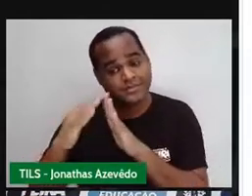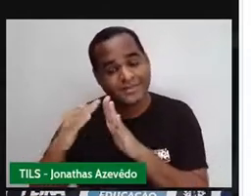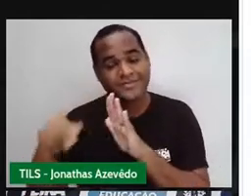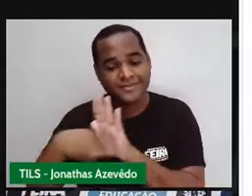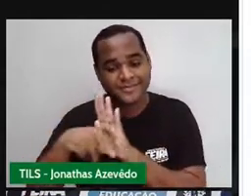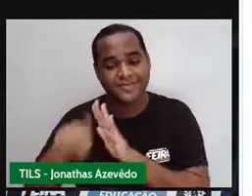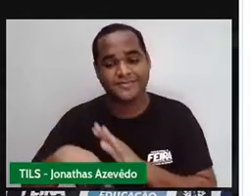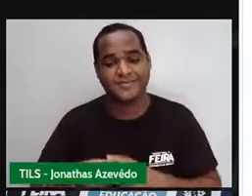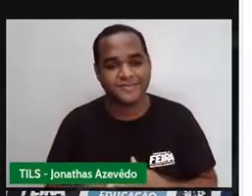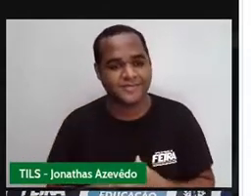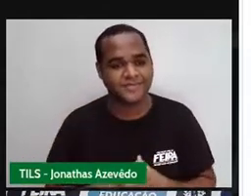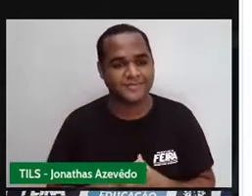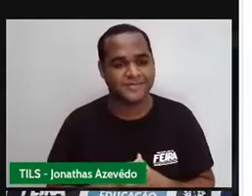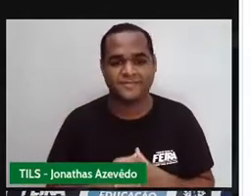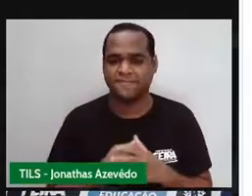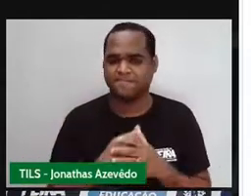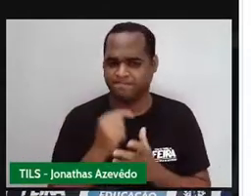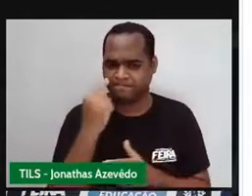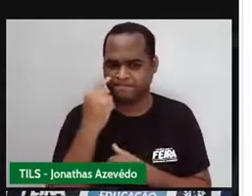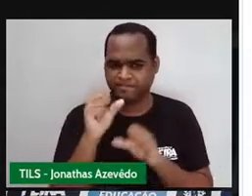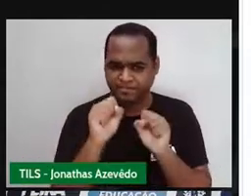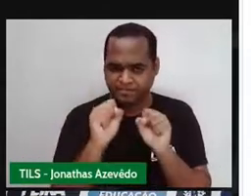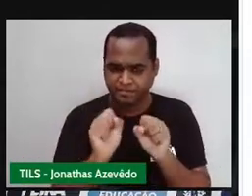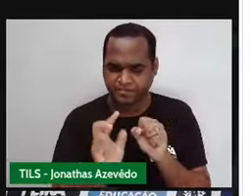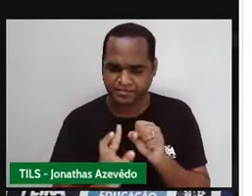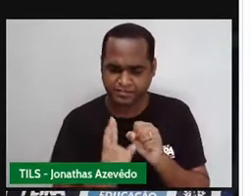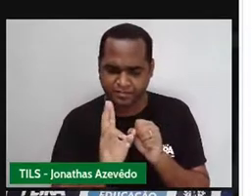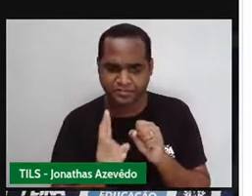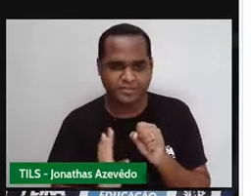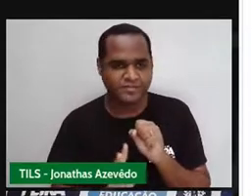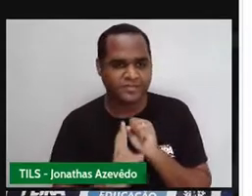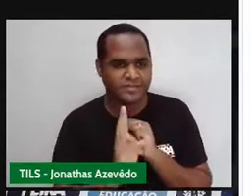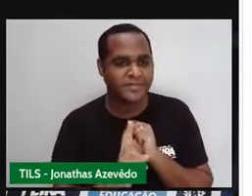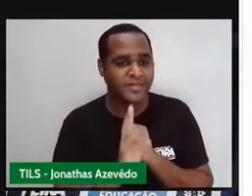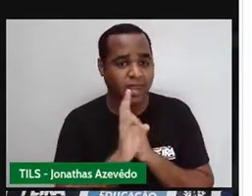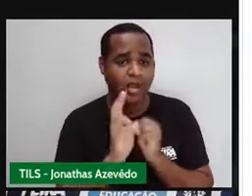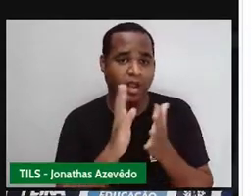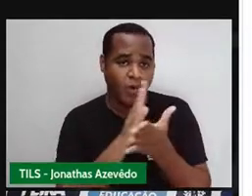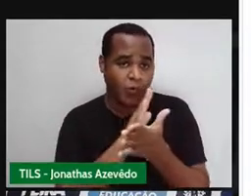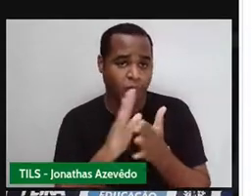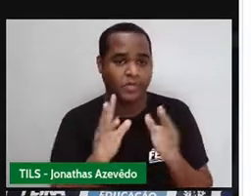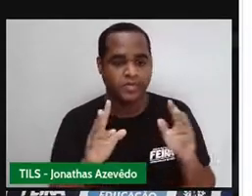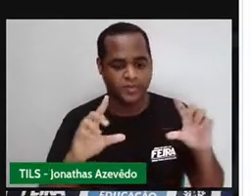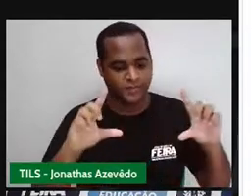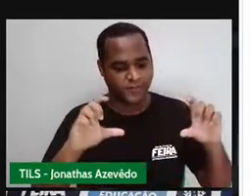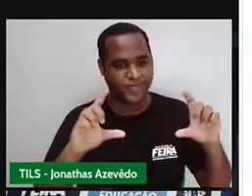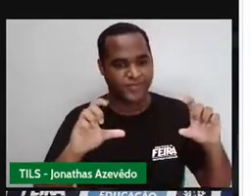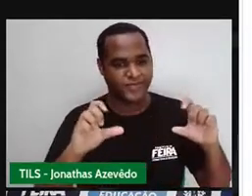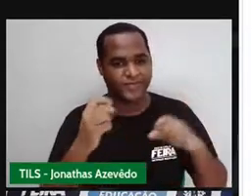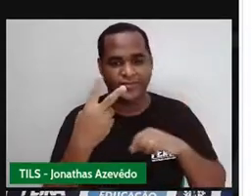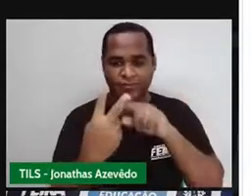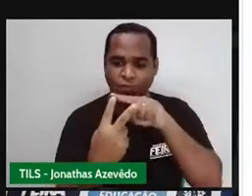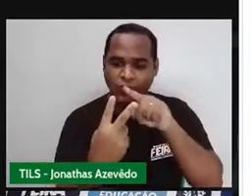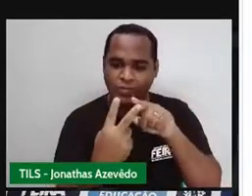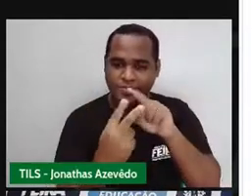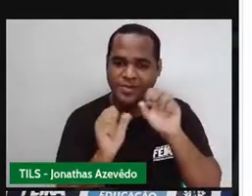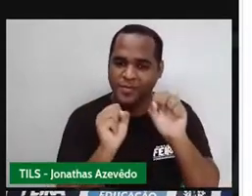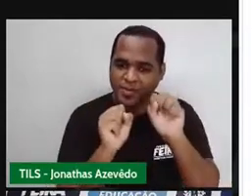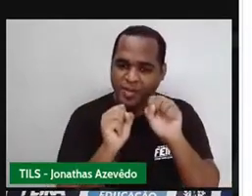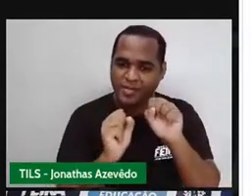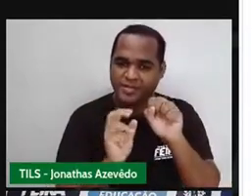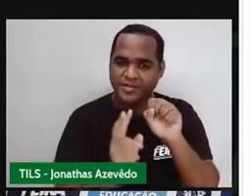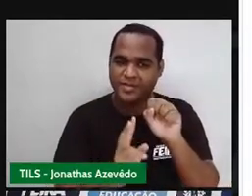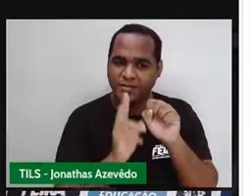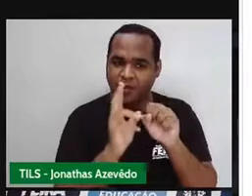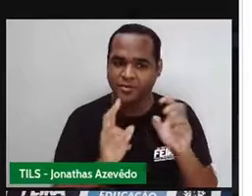é fazer cortes nessa figura nessas duas figuras no caso de forma que quando a